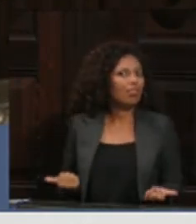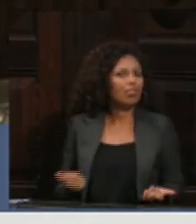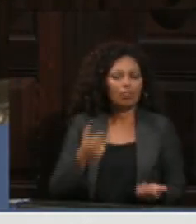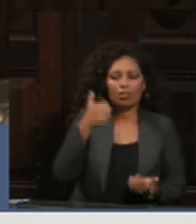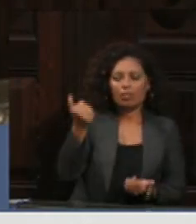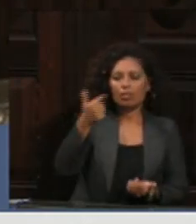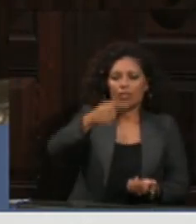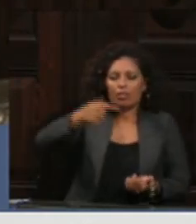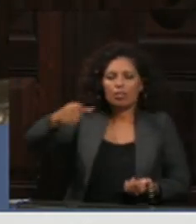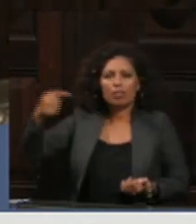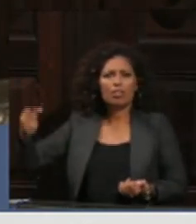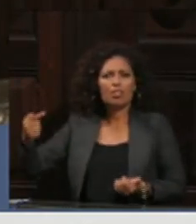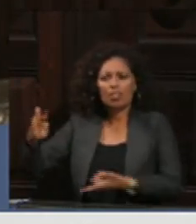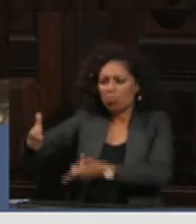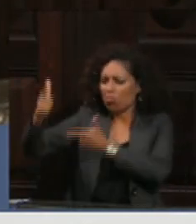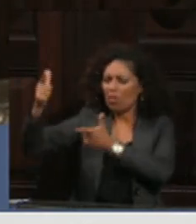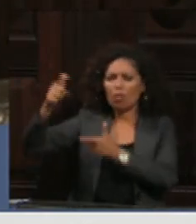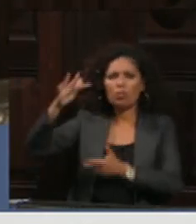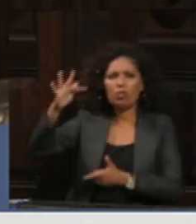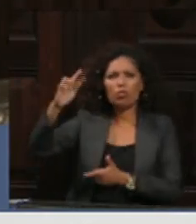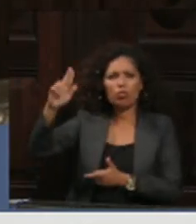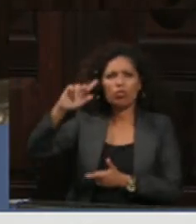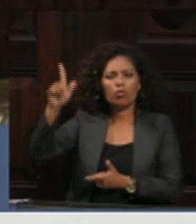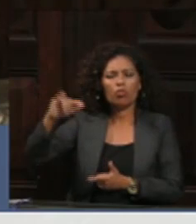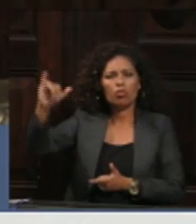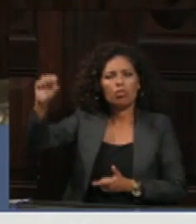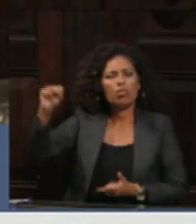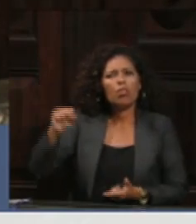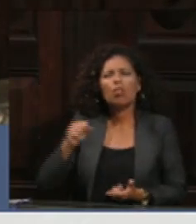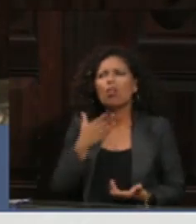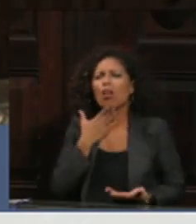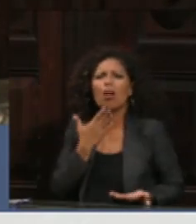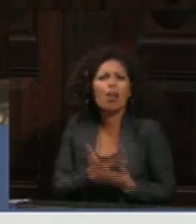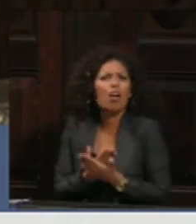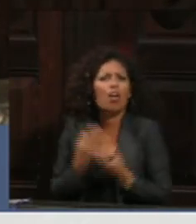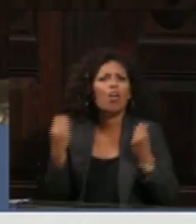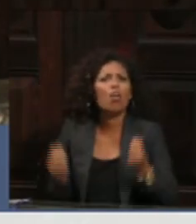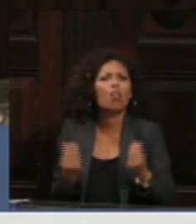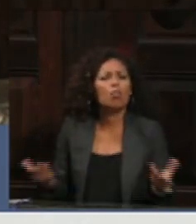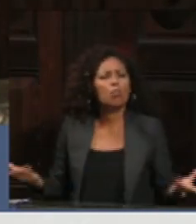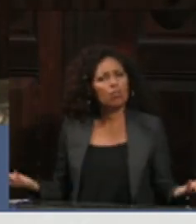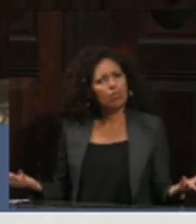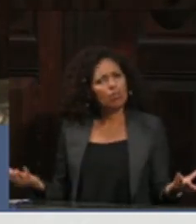177 fuzis. Isto dá para armar